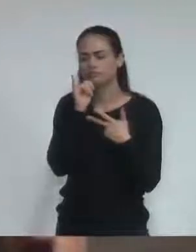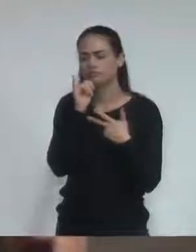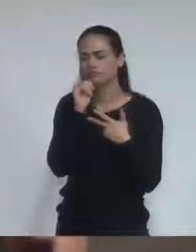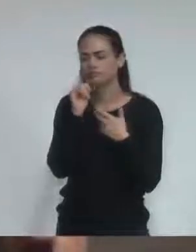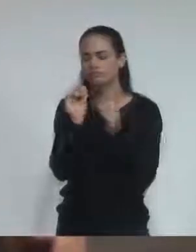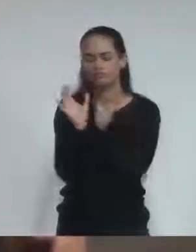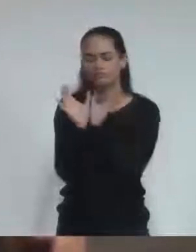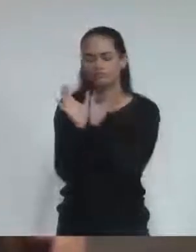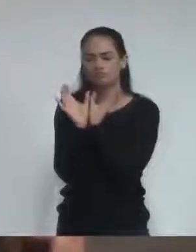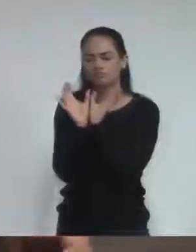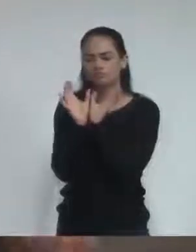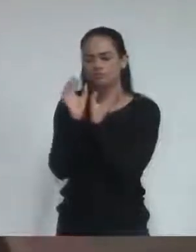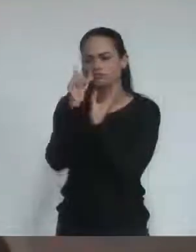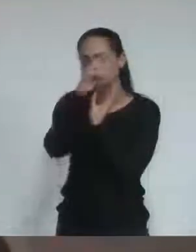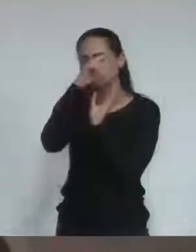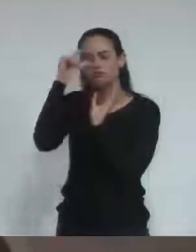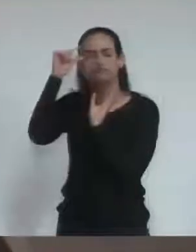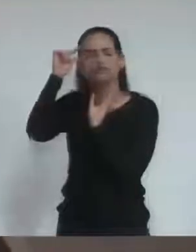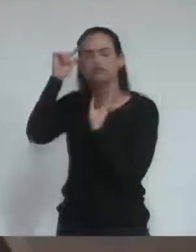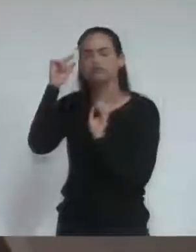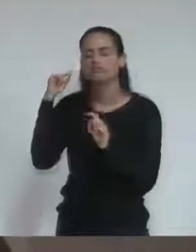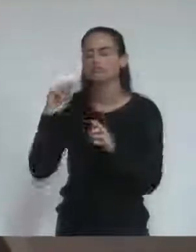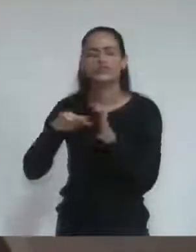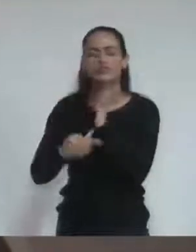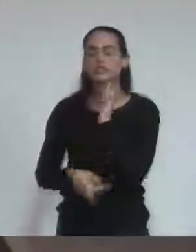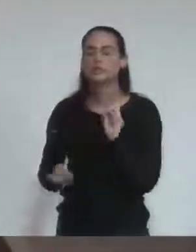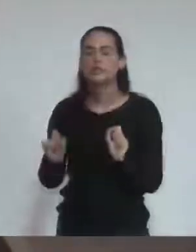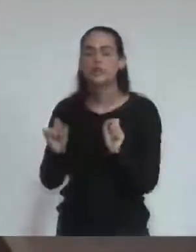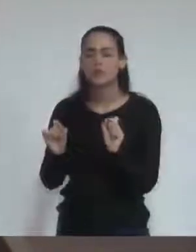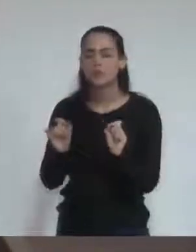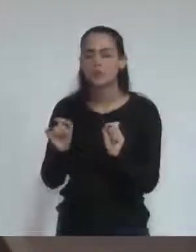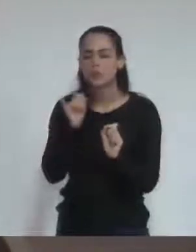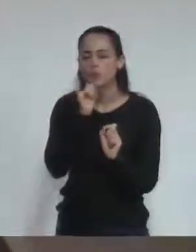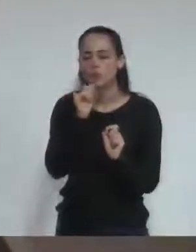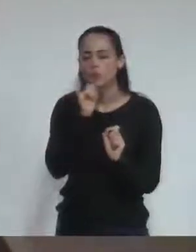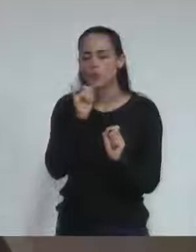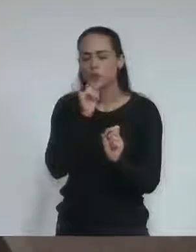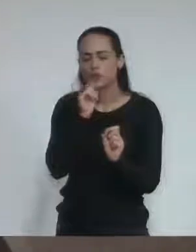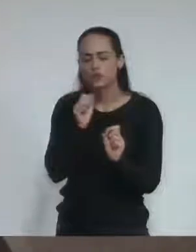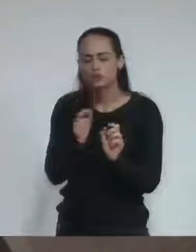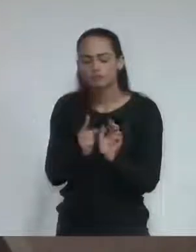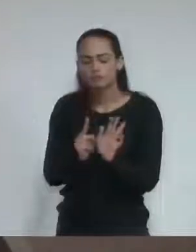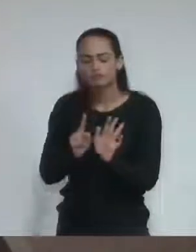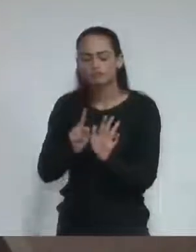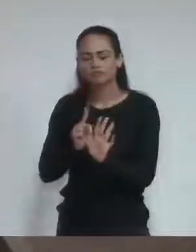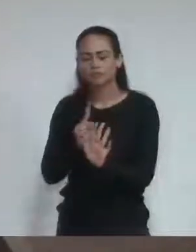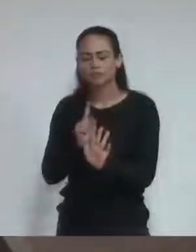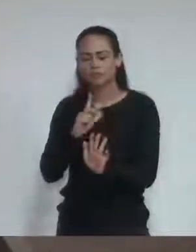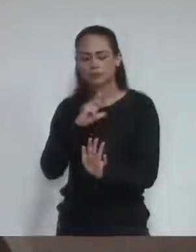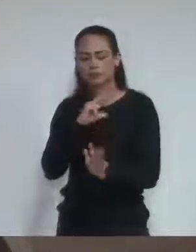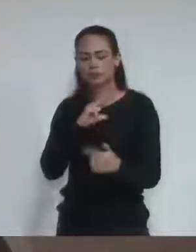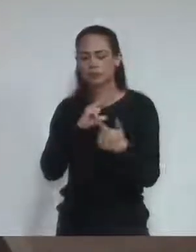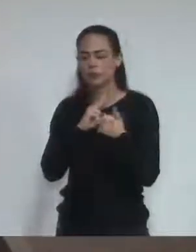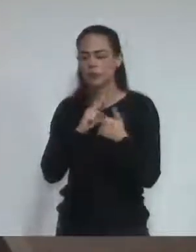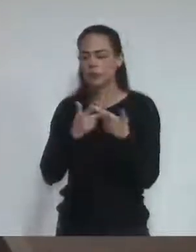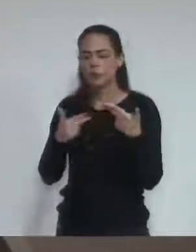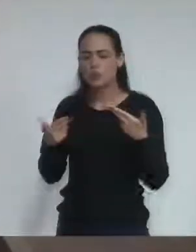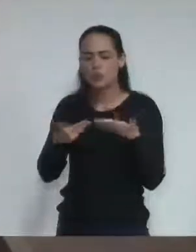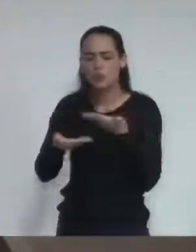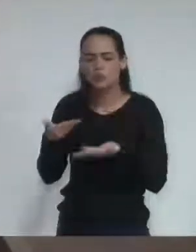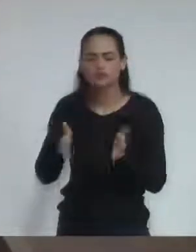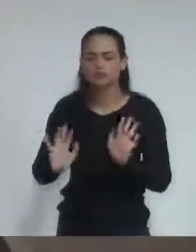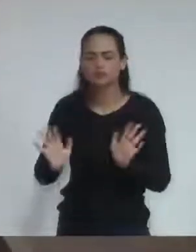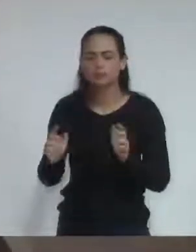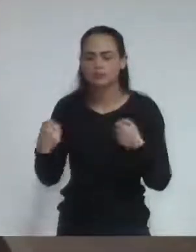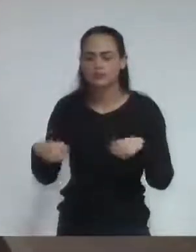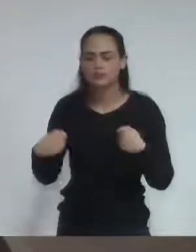que juízes, eles têm que ser absolutamente isentos e imparciais em todas as situações. E quando envolver político, ainda mais. Porque